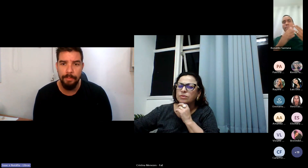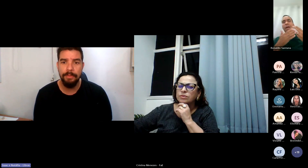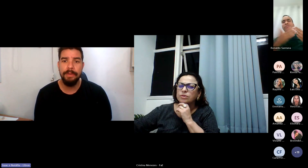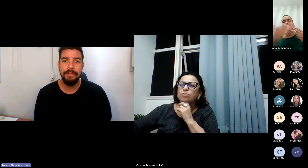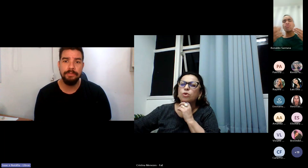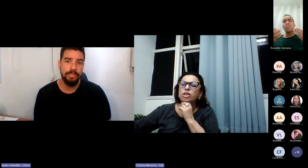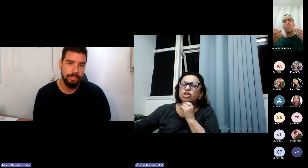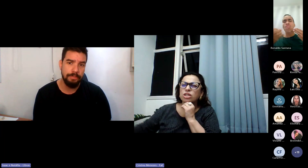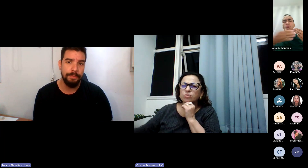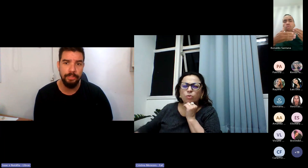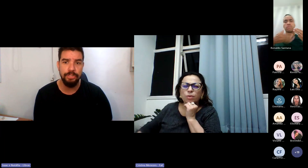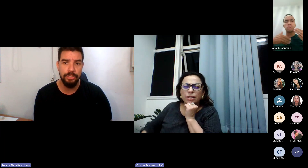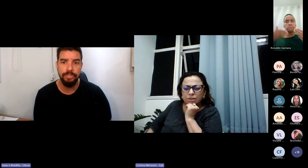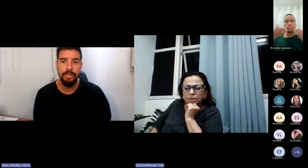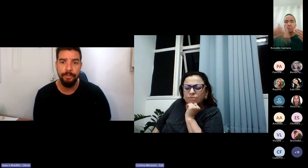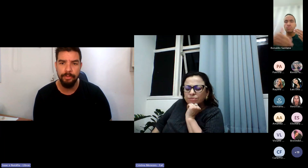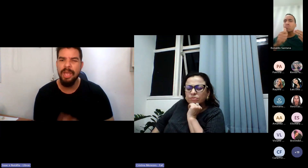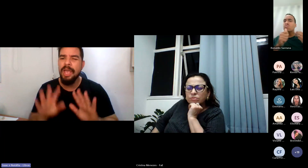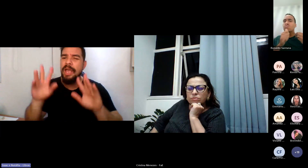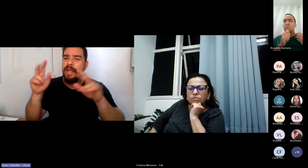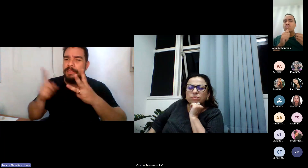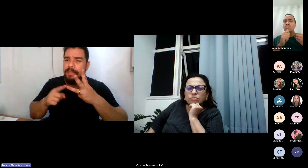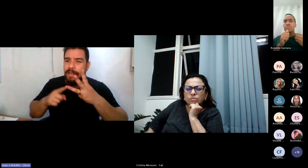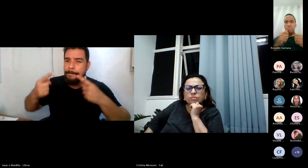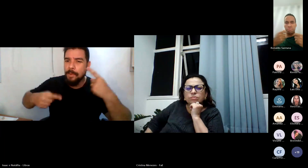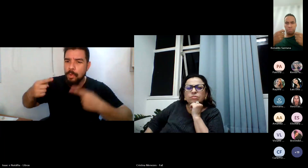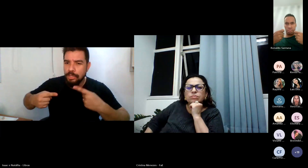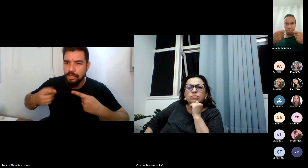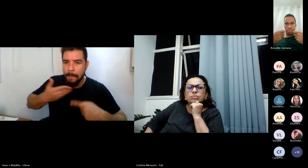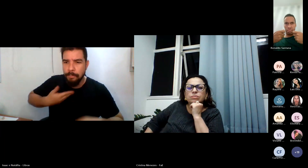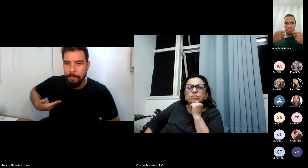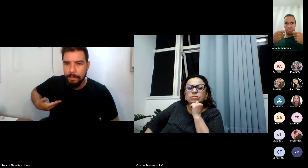lembro o nome, mas são 3 disciplinas que Políticas públicas. estão indo.